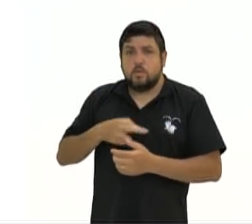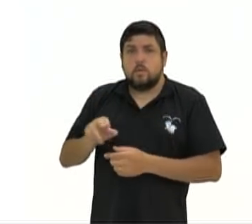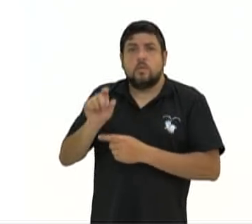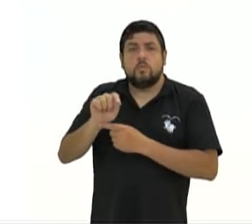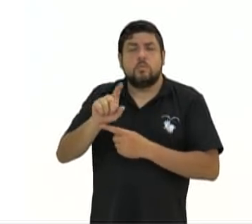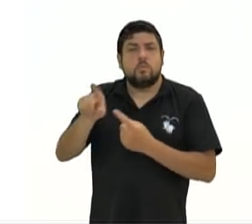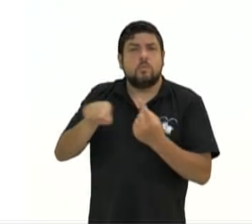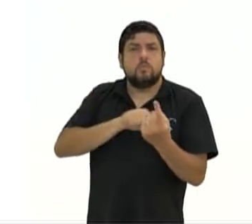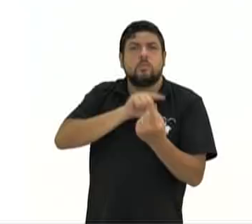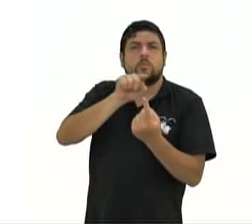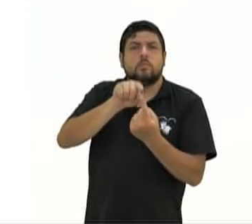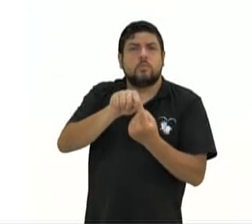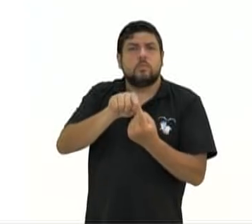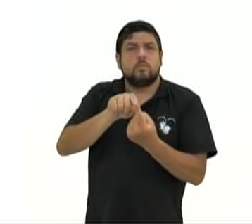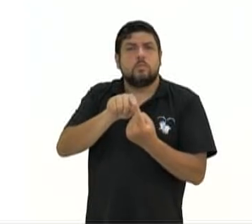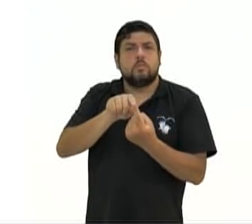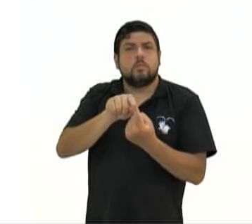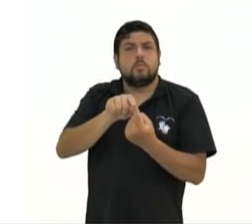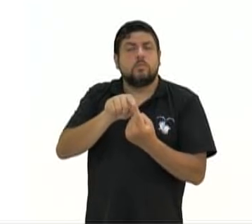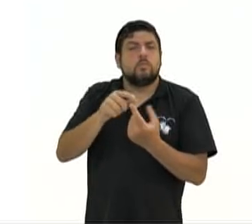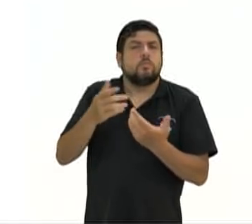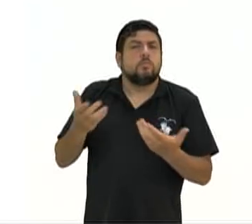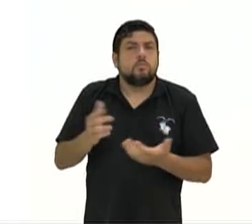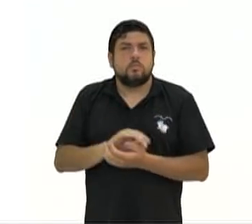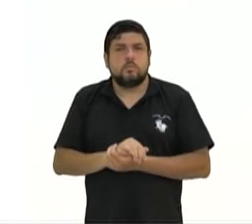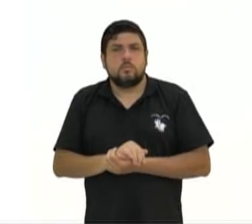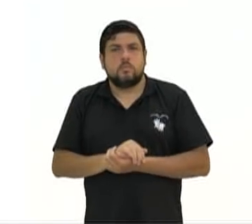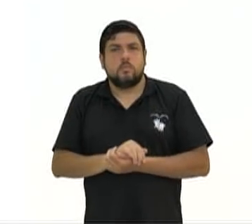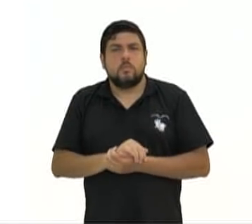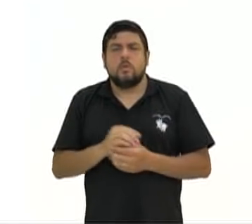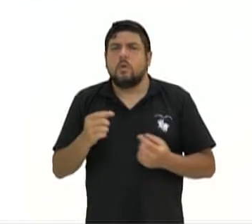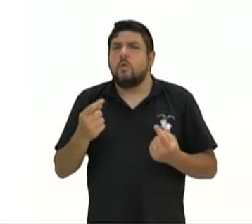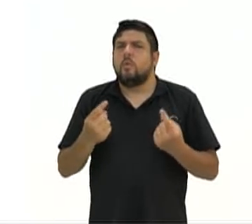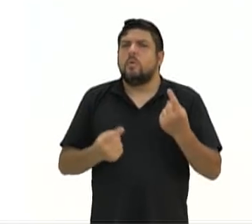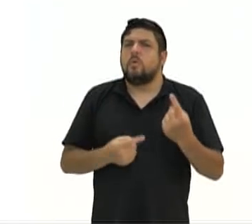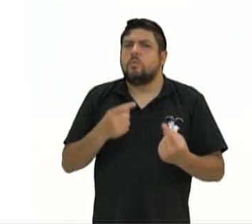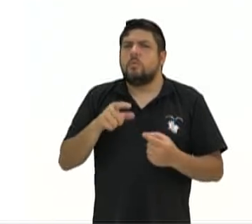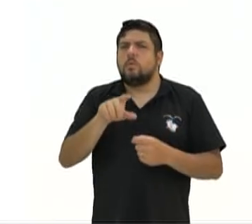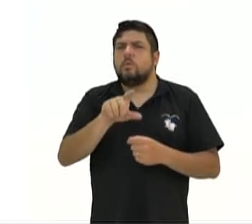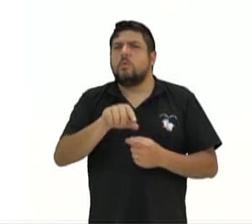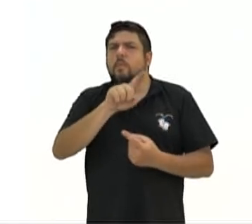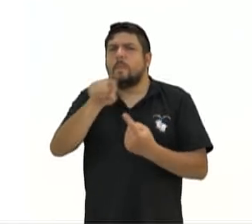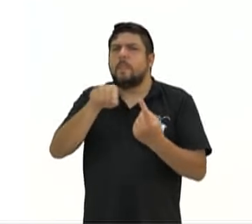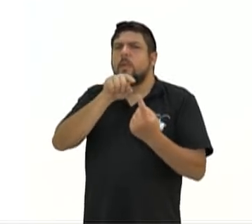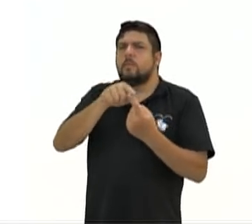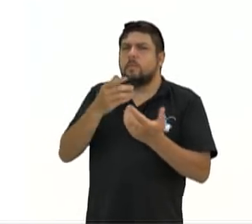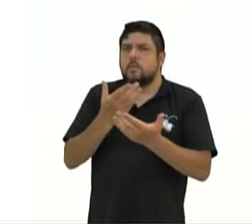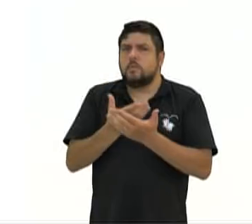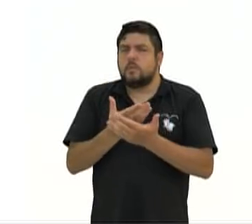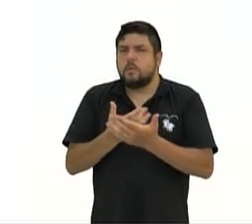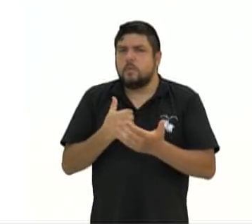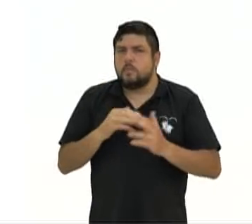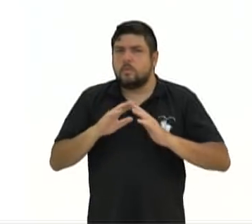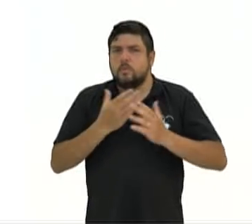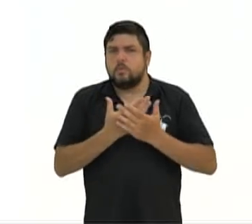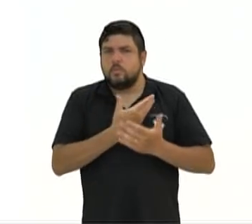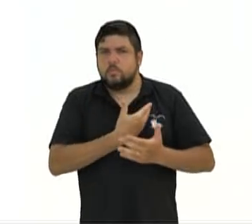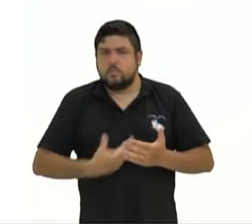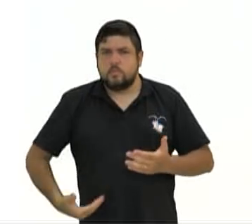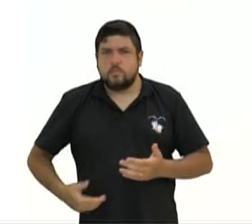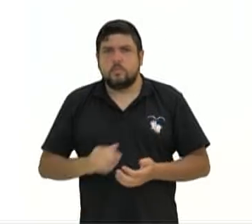como objetivo, em outras palavras, marque qual é o objetivo da aula de ensino religioso na escola pública. Letra